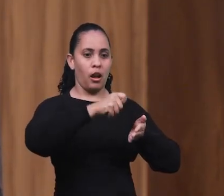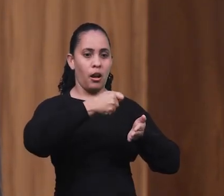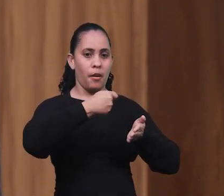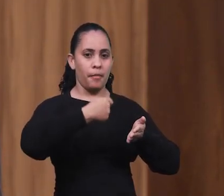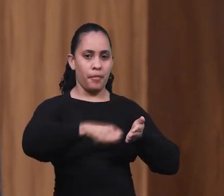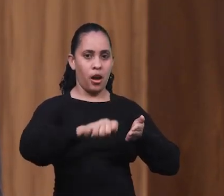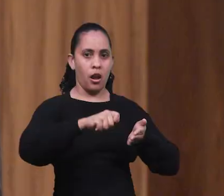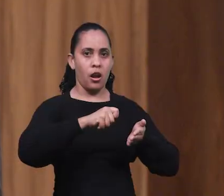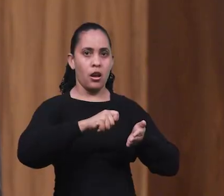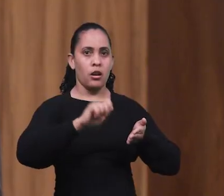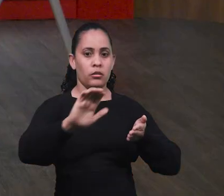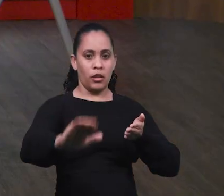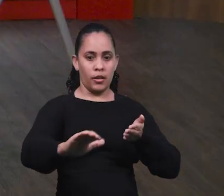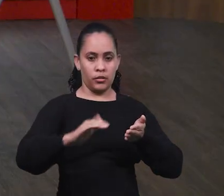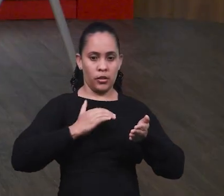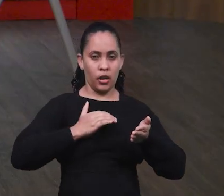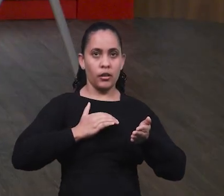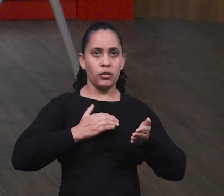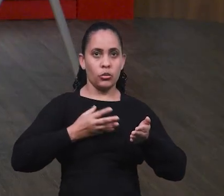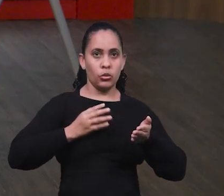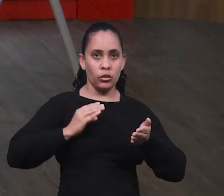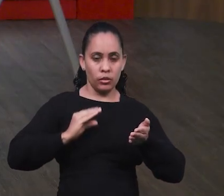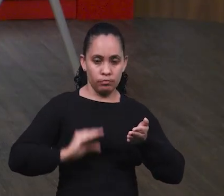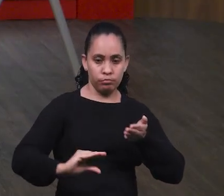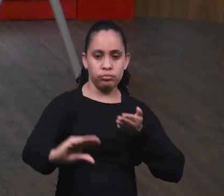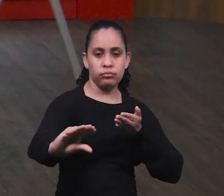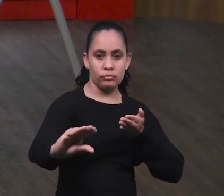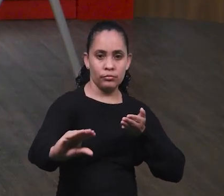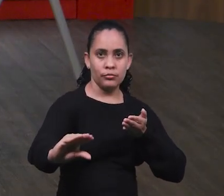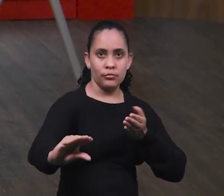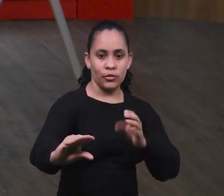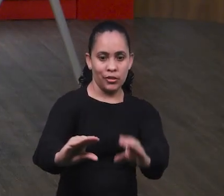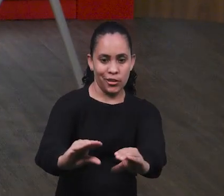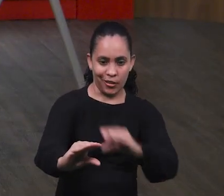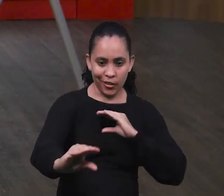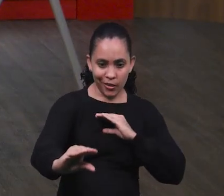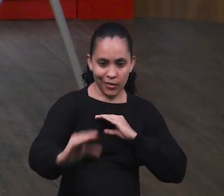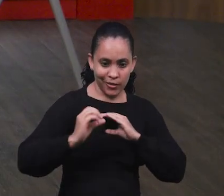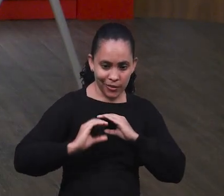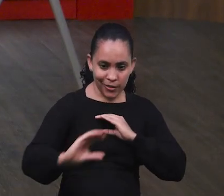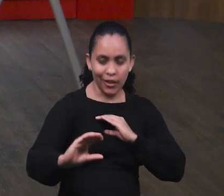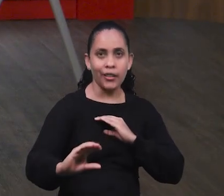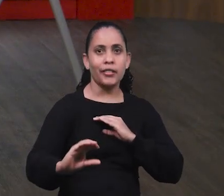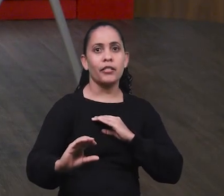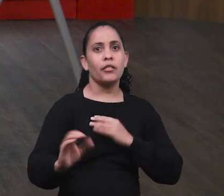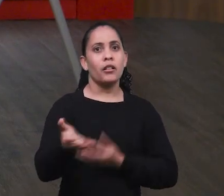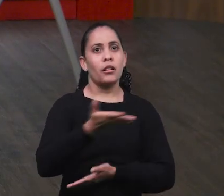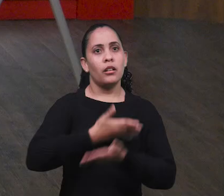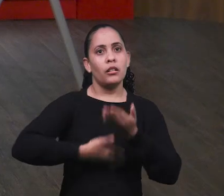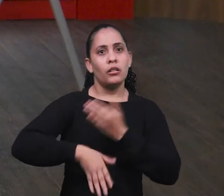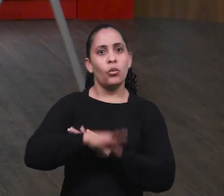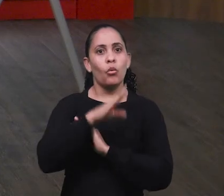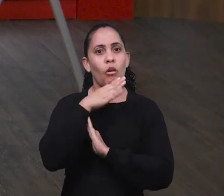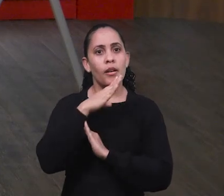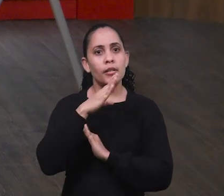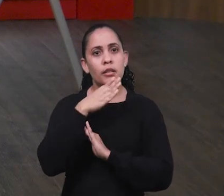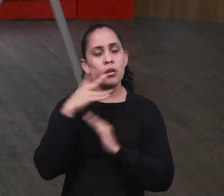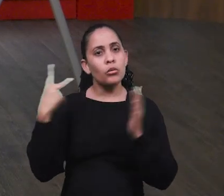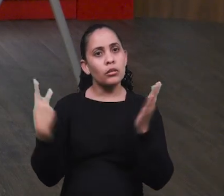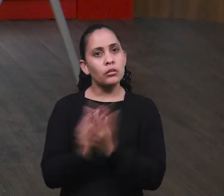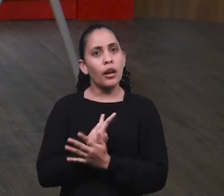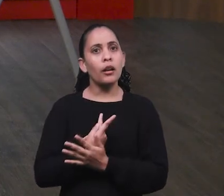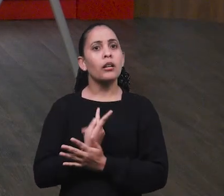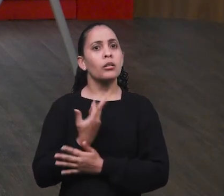que está entrando na sua empresa e tudo que está saindo. Precisa conhecer, né, o que está acontecendo, o ambiente, né? Perfeito. O que